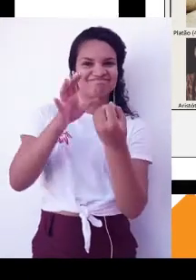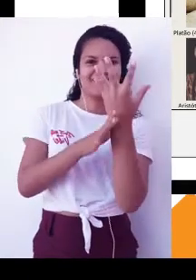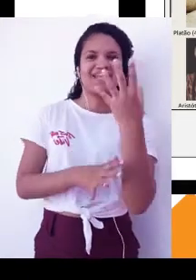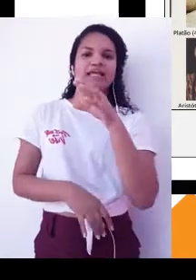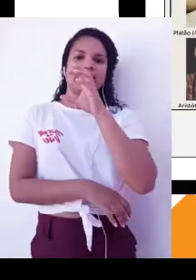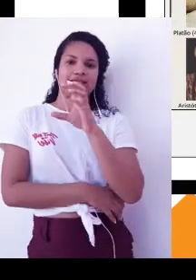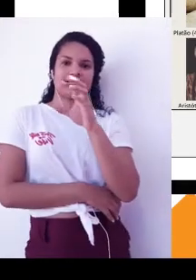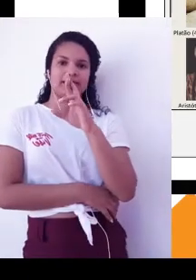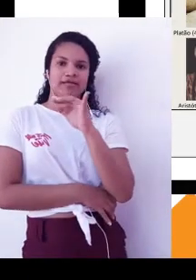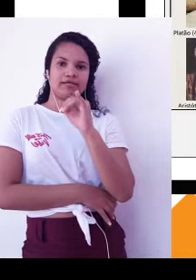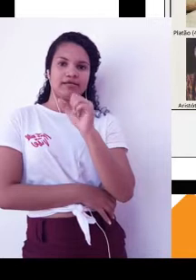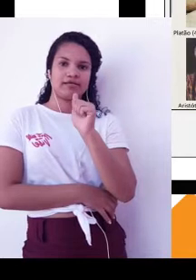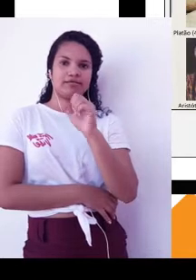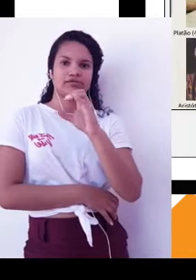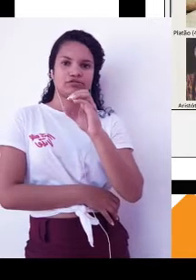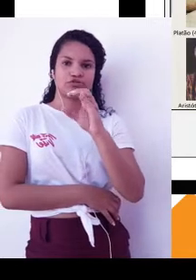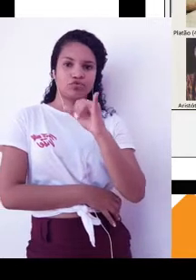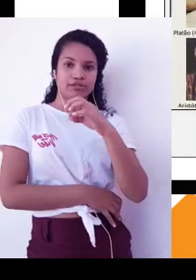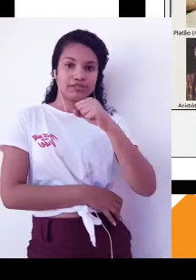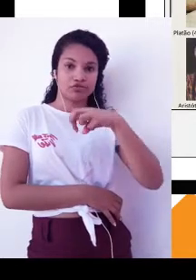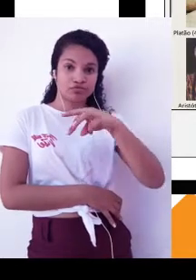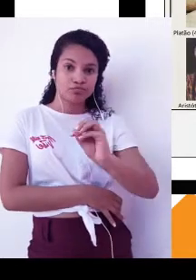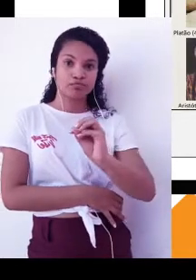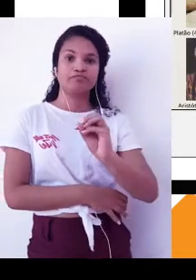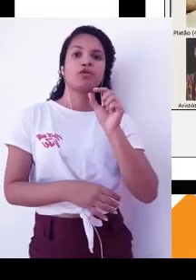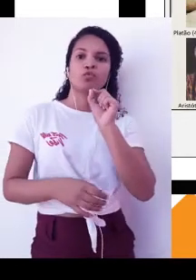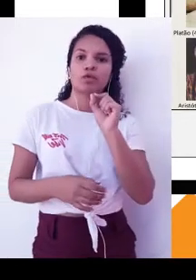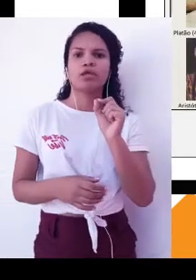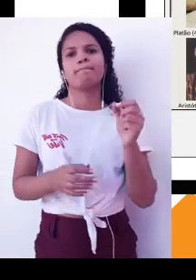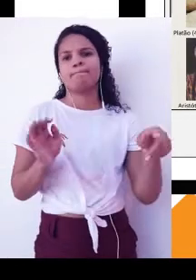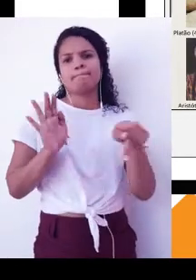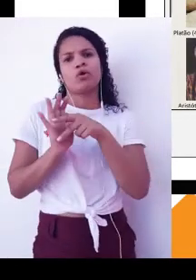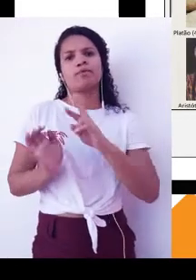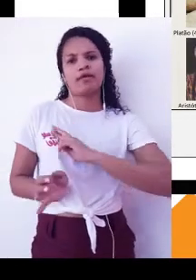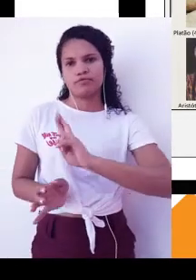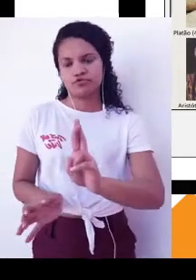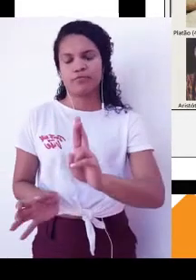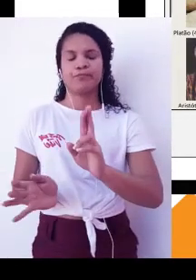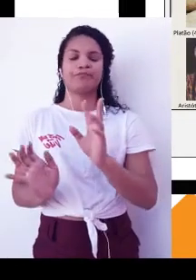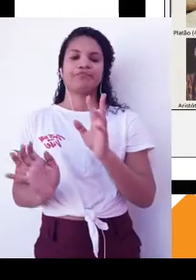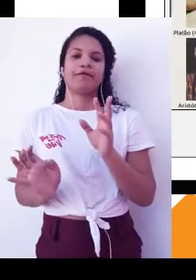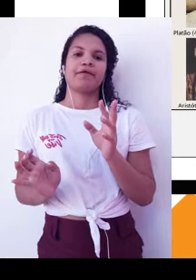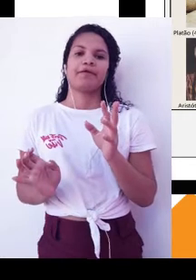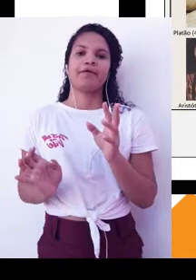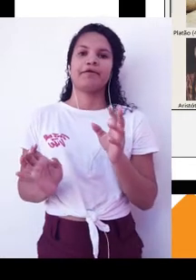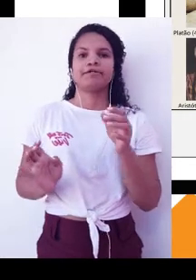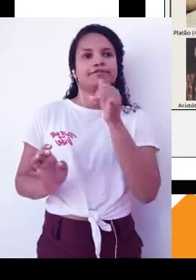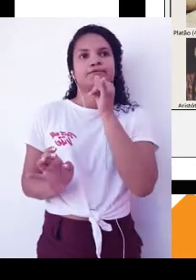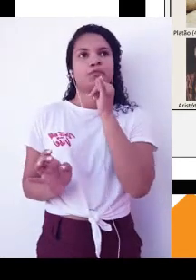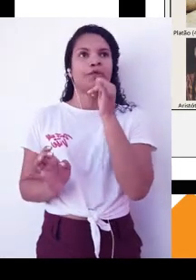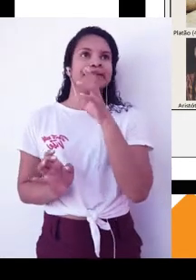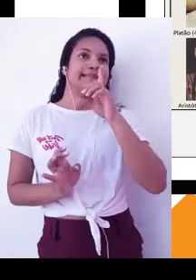o criacionismo vinculado às ideias de concepção do universo das religiões, na qual um ente